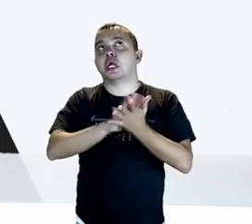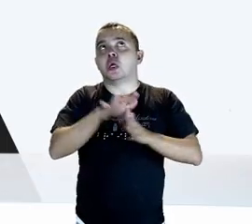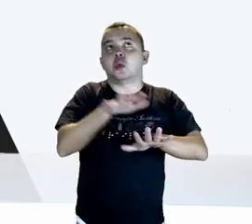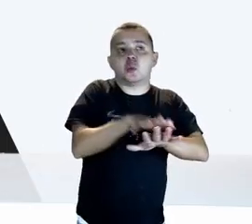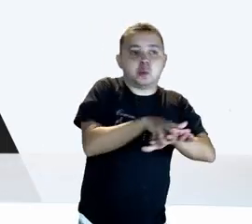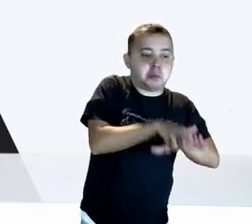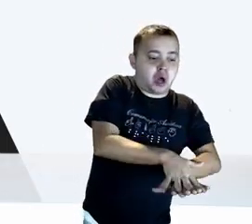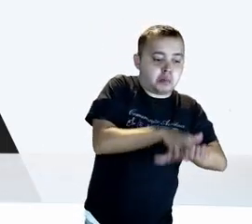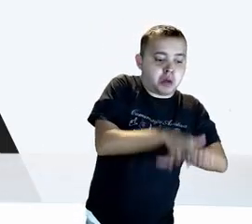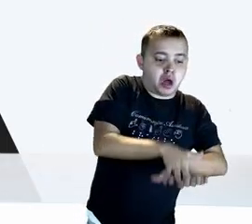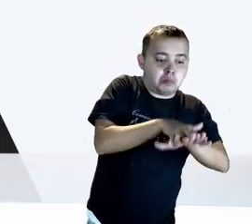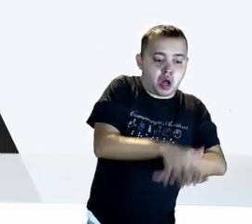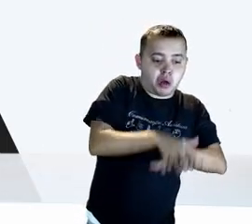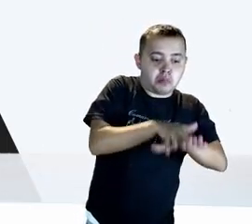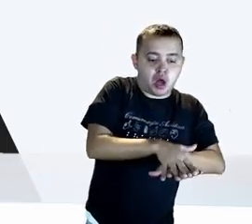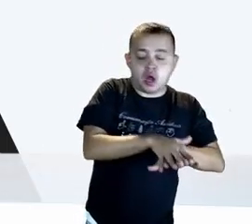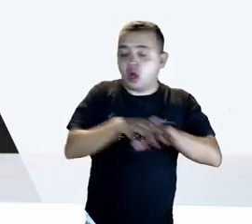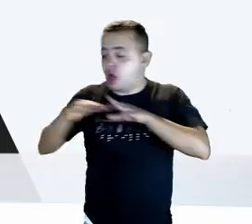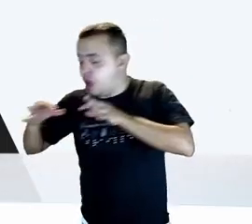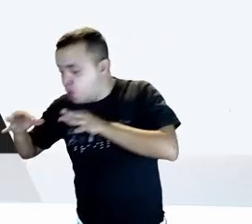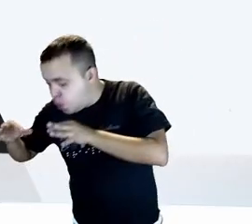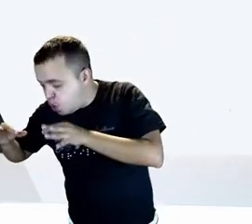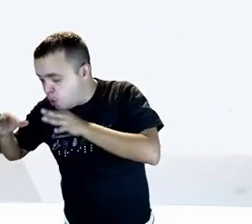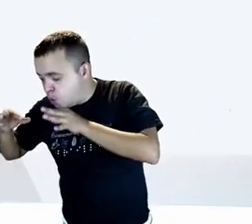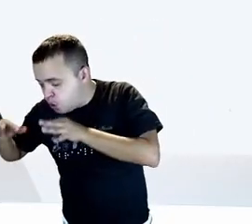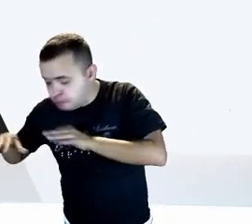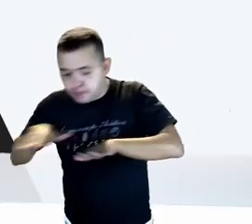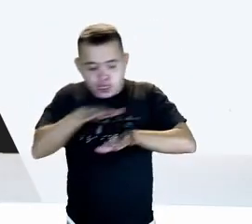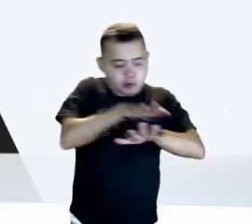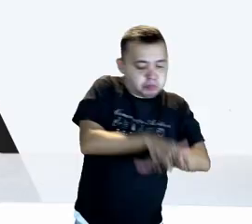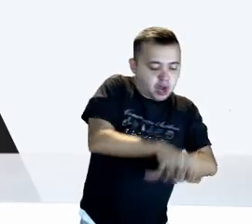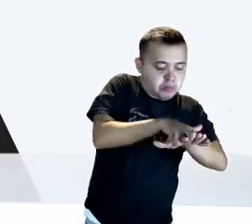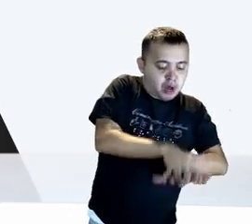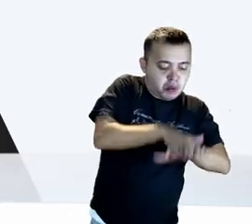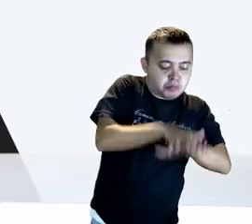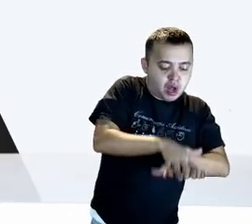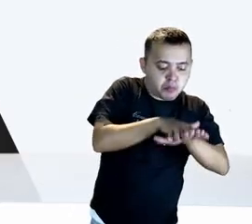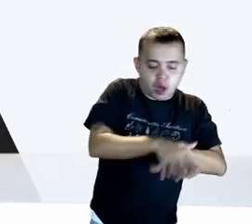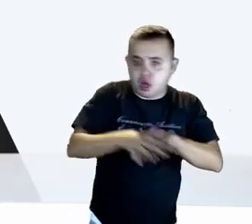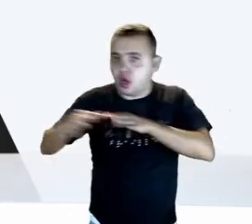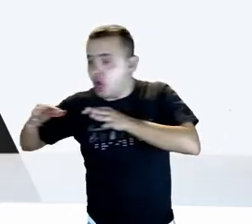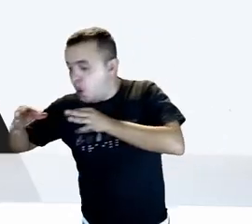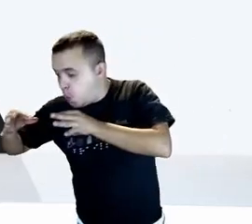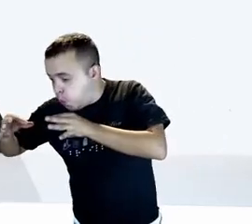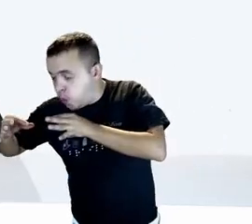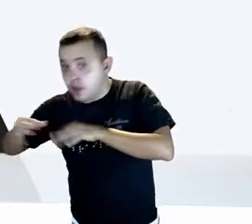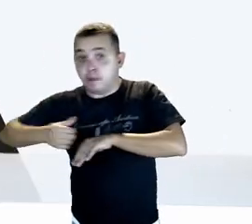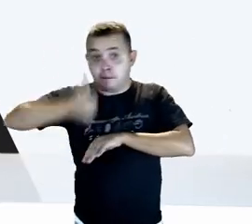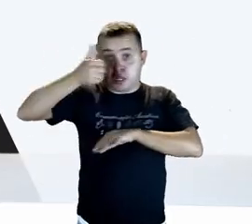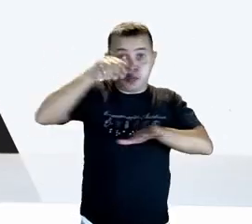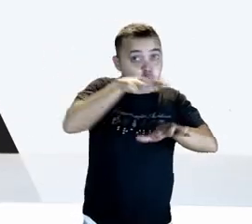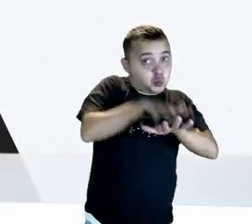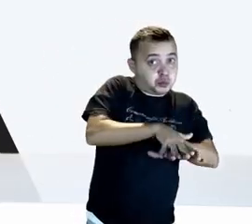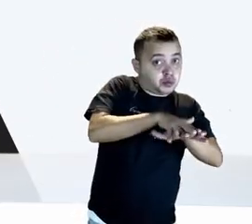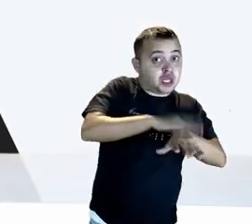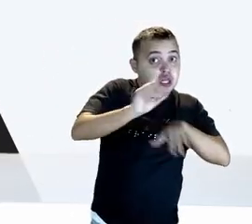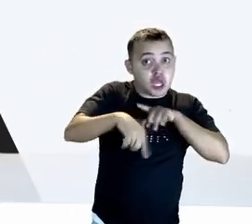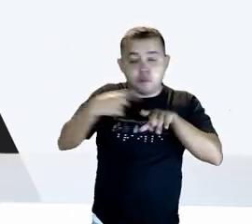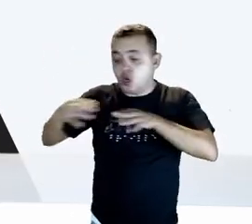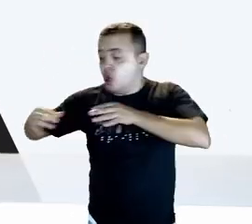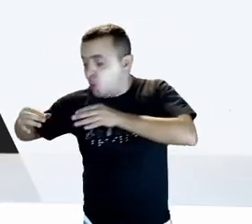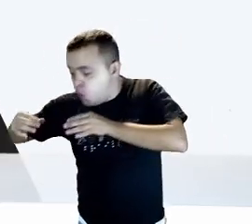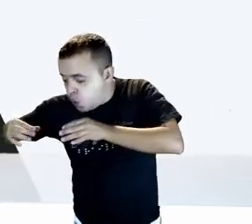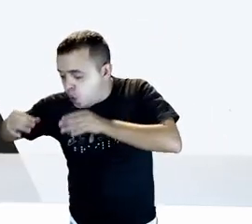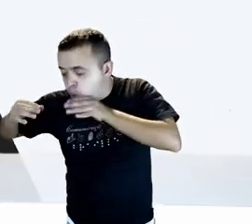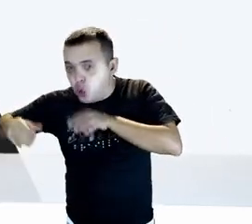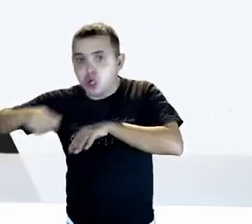o ciclo iniciando sempre pelas compressões no peito e continuar verificando o